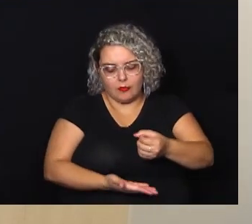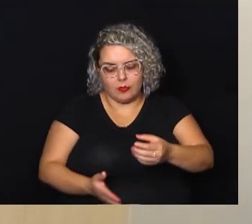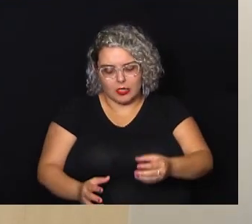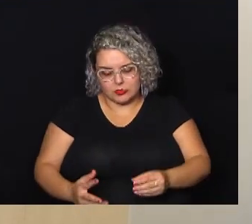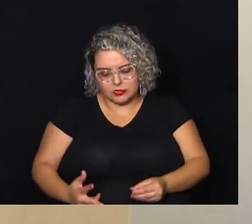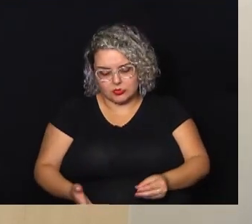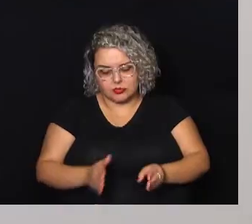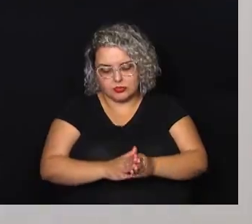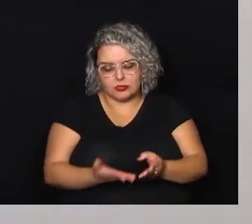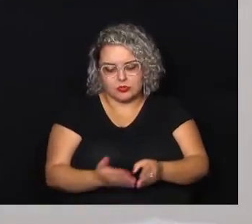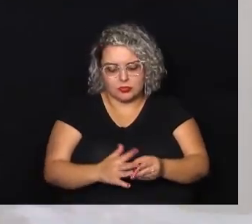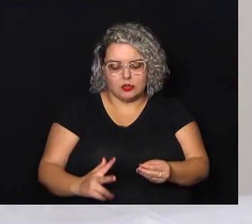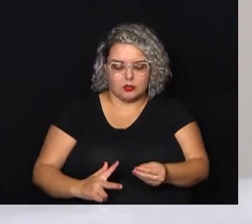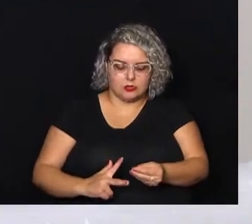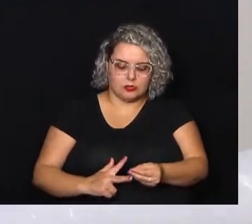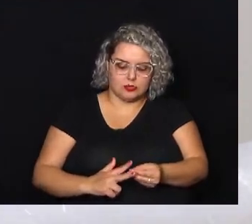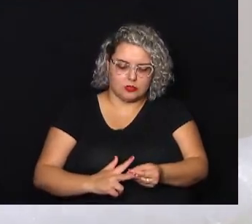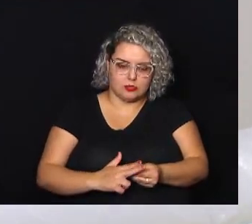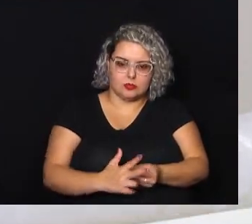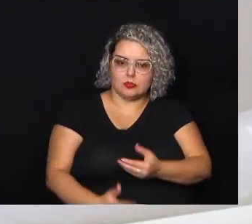dobradinha nele.